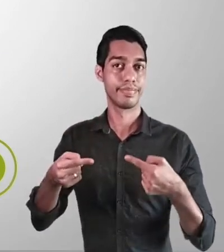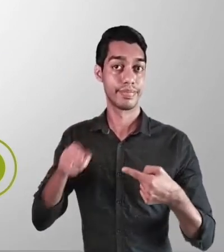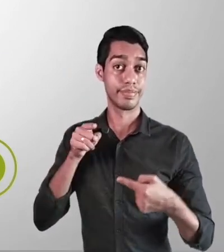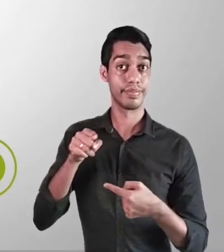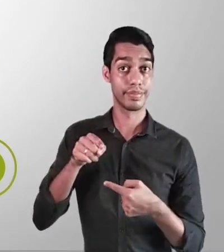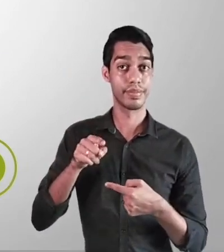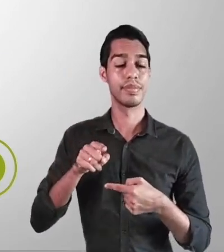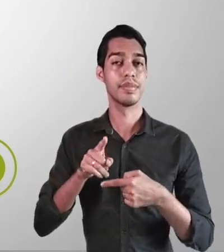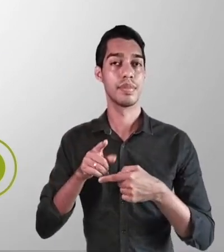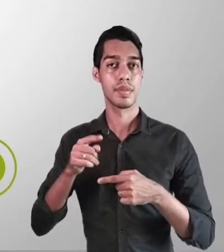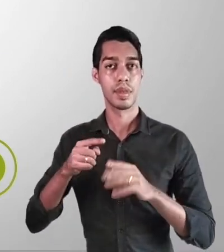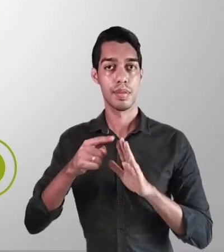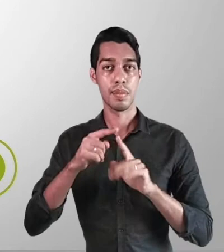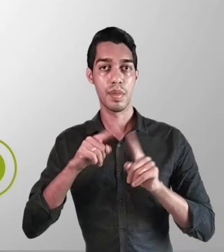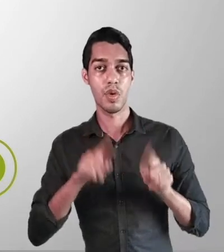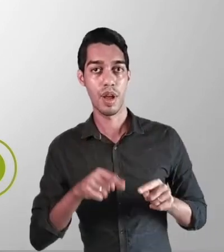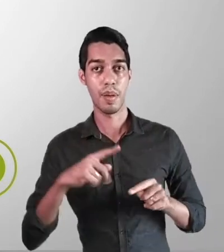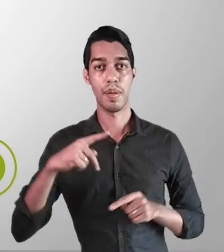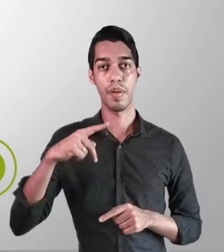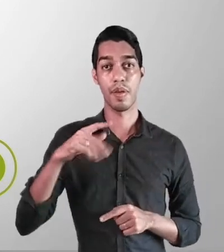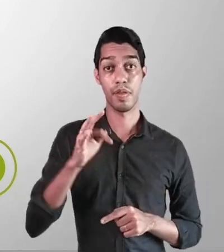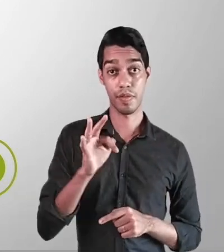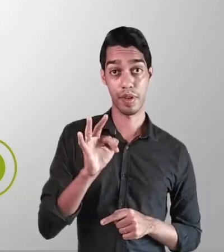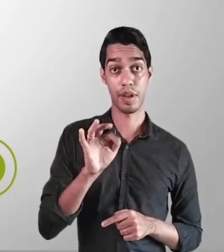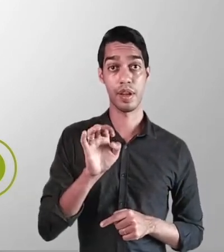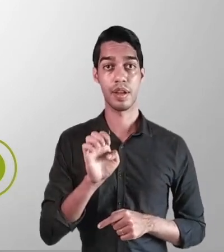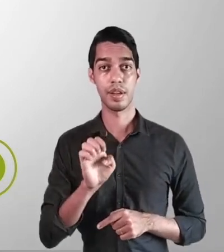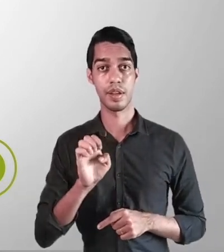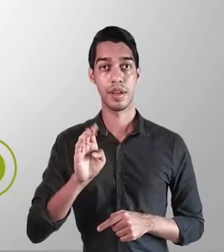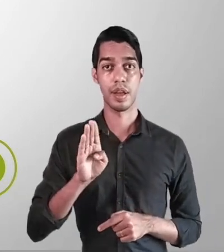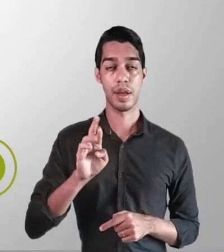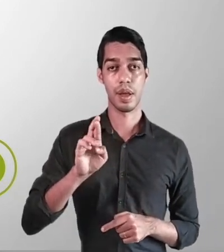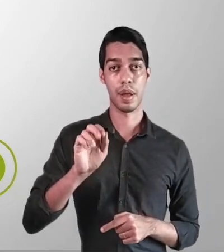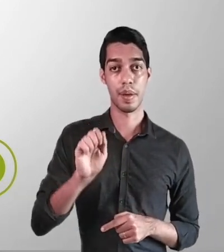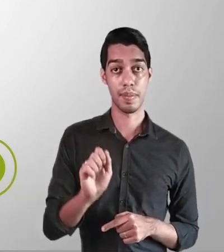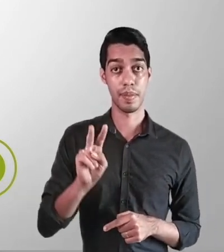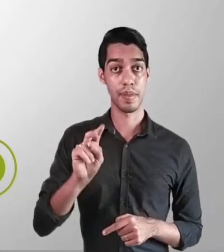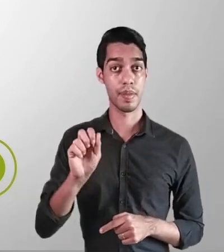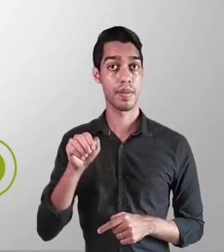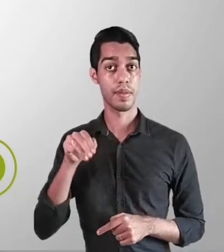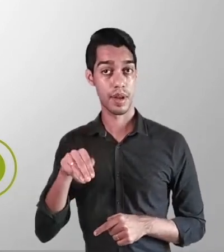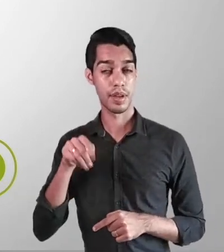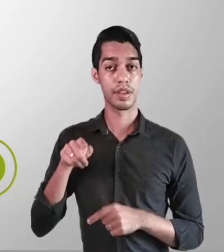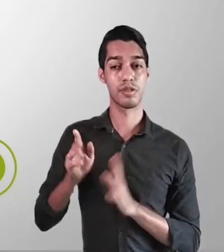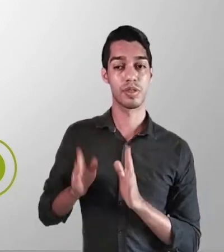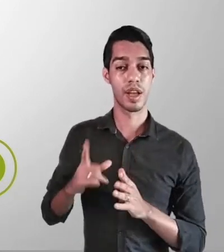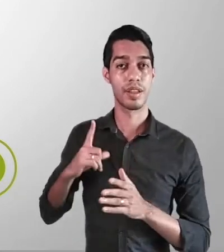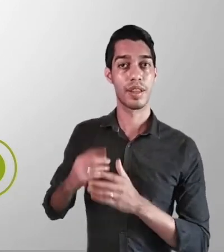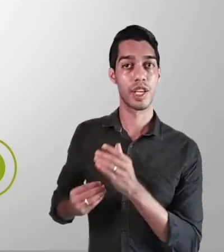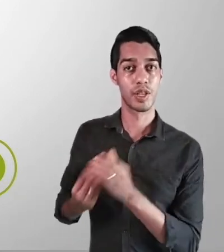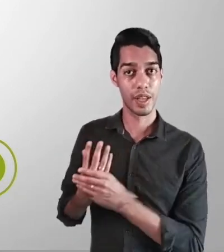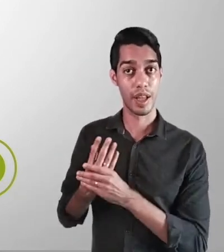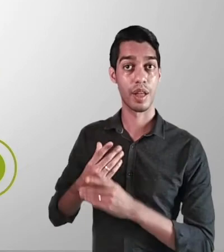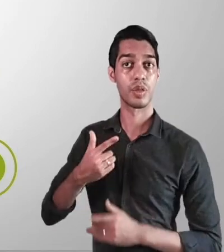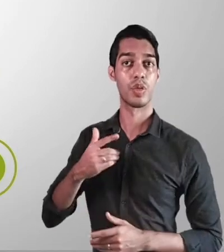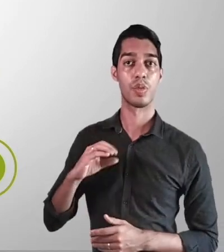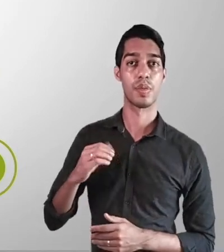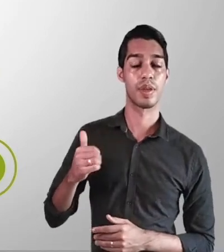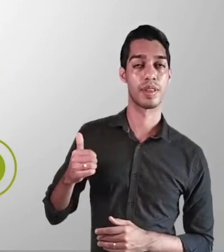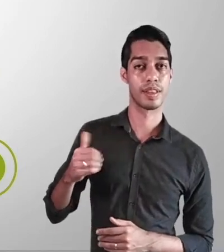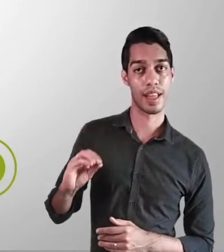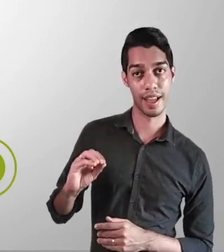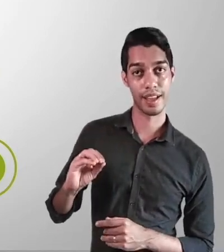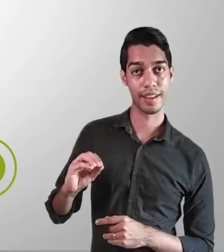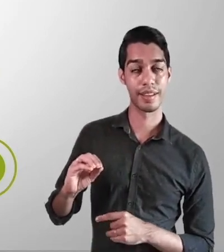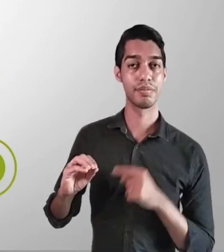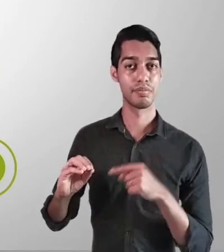Febraban, por exemplo, o Meu Bolso em Dia, foi criado em 2010, já são passados 11 anos. Desde então,